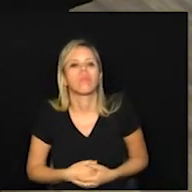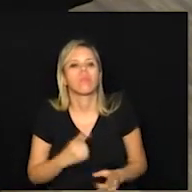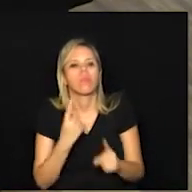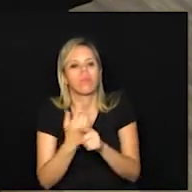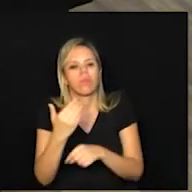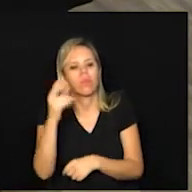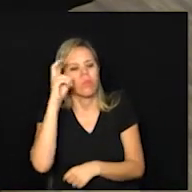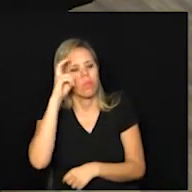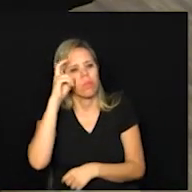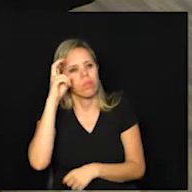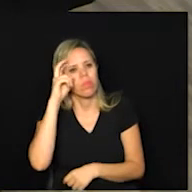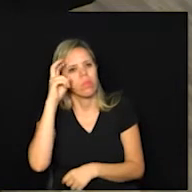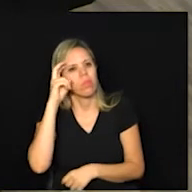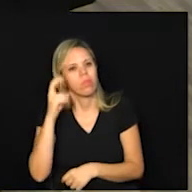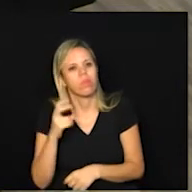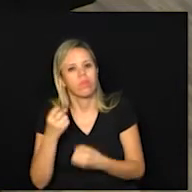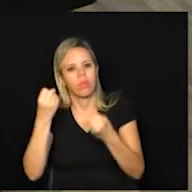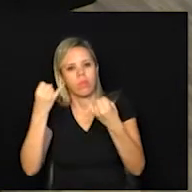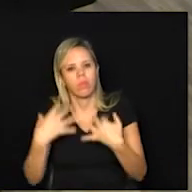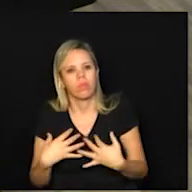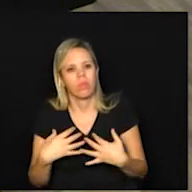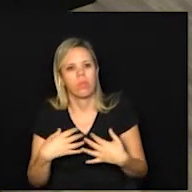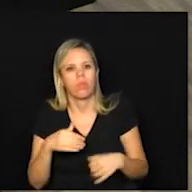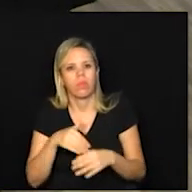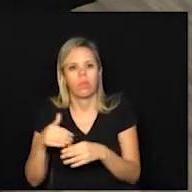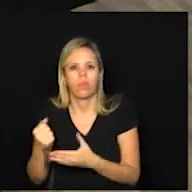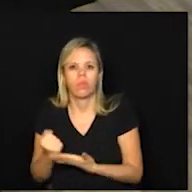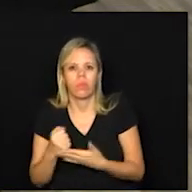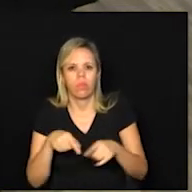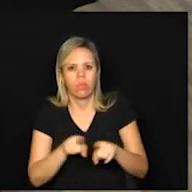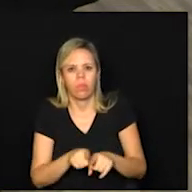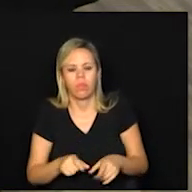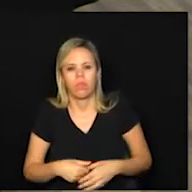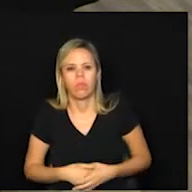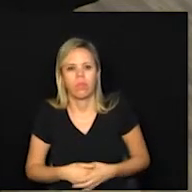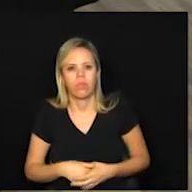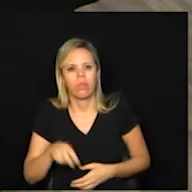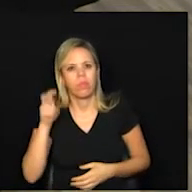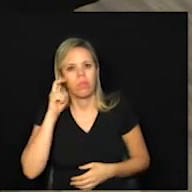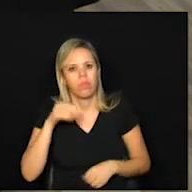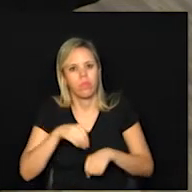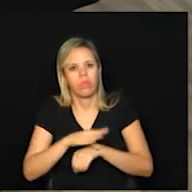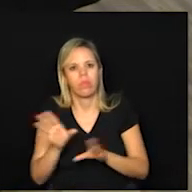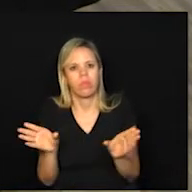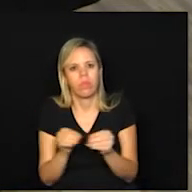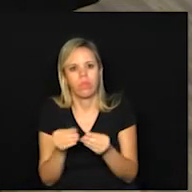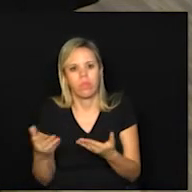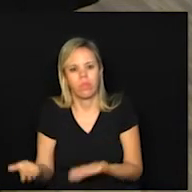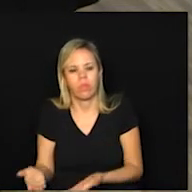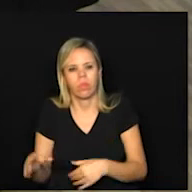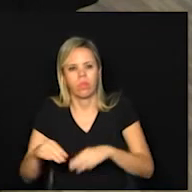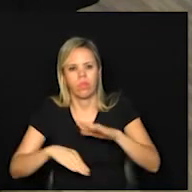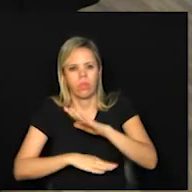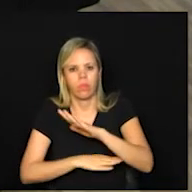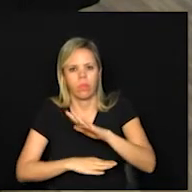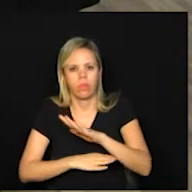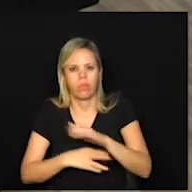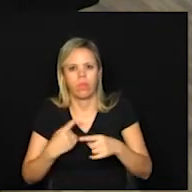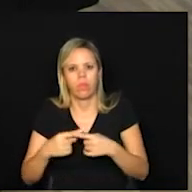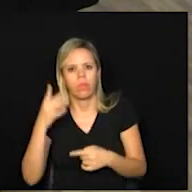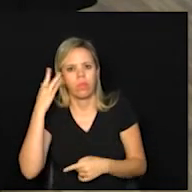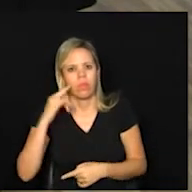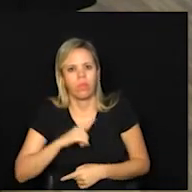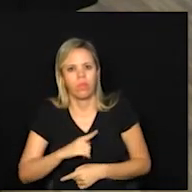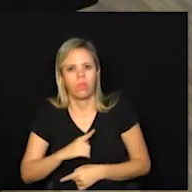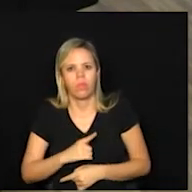na quinta-feira abordando o que foi votado também. Tá bom, na quinta-feira a gente traz um resumo aqui do Legislativo, até porque amanhã nós